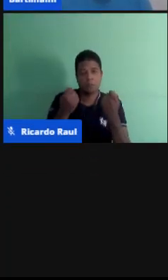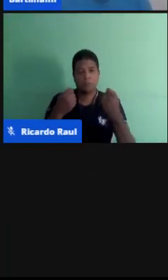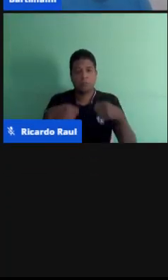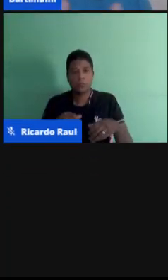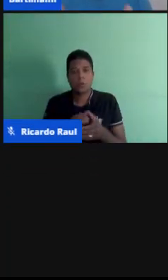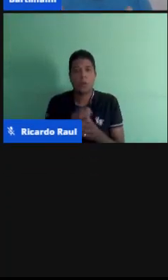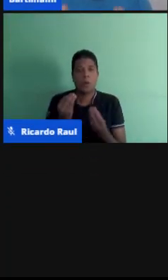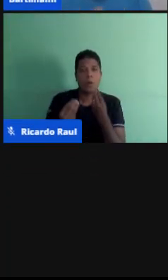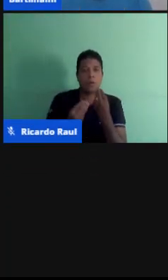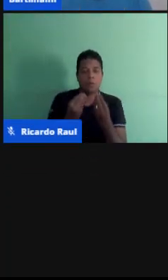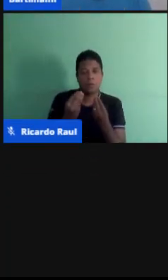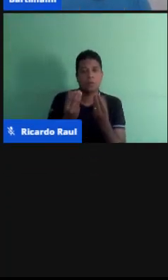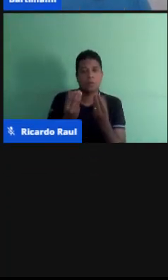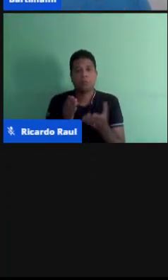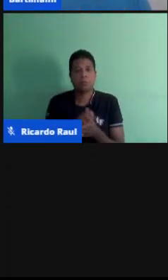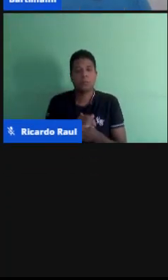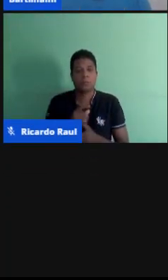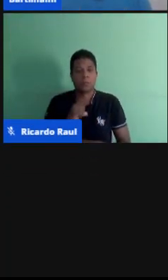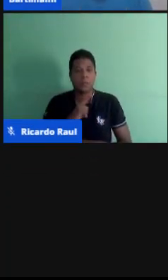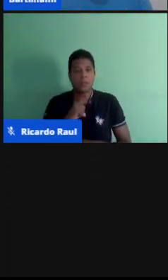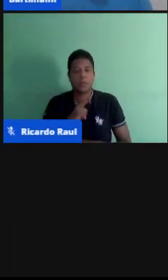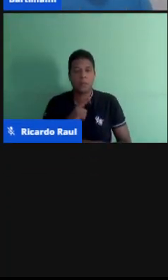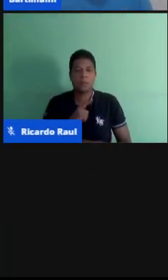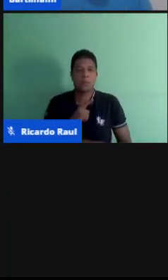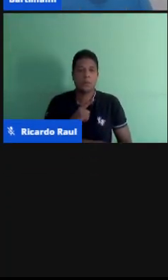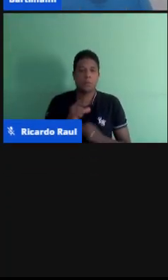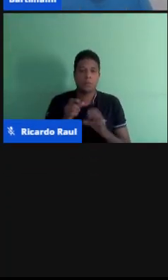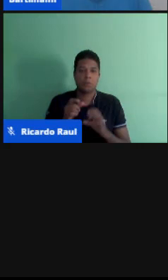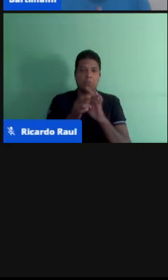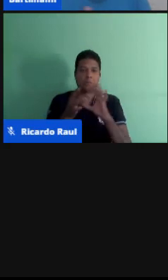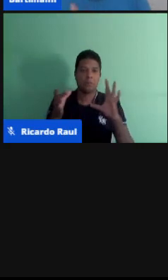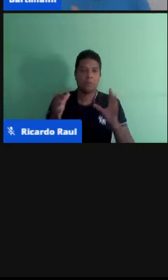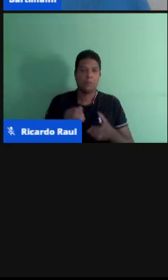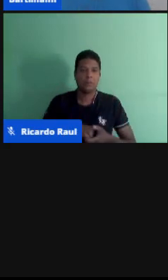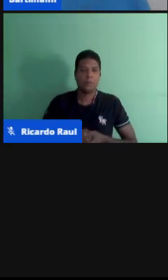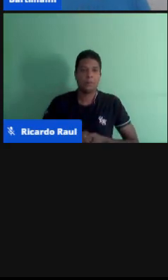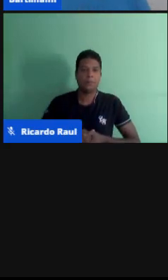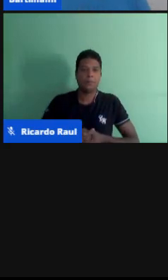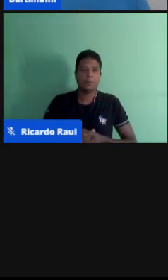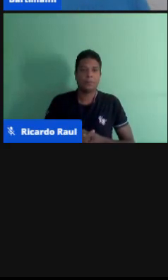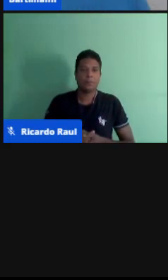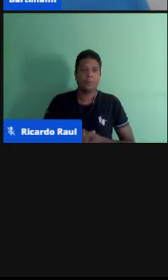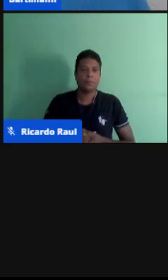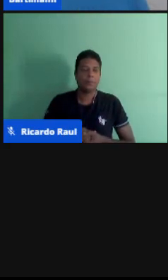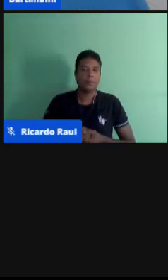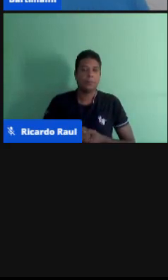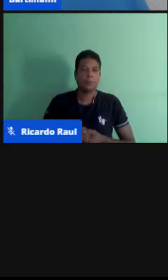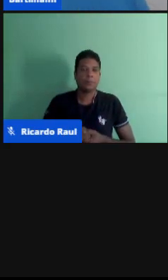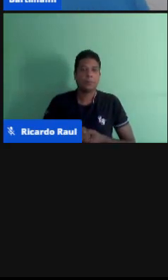Como explorar isso, você tem total liberdade. Pode avançar?